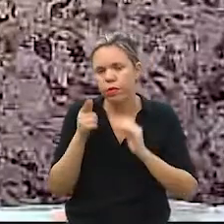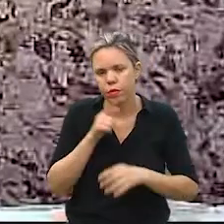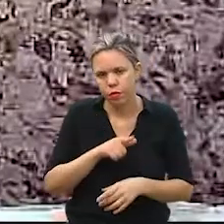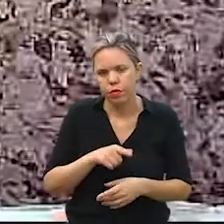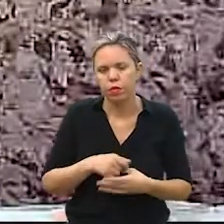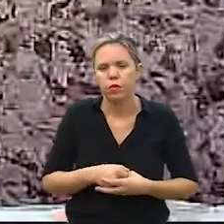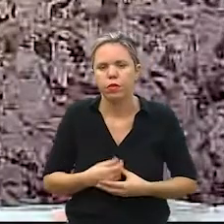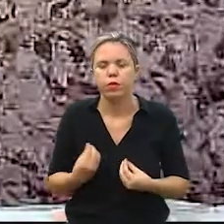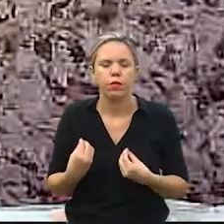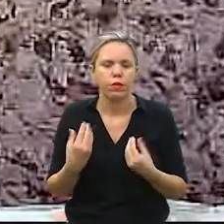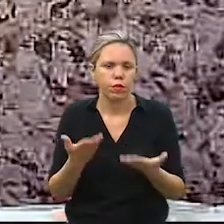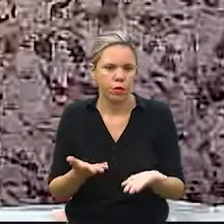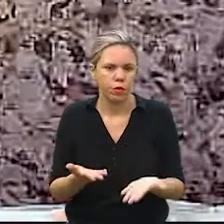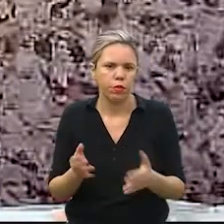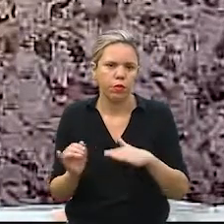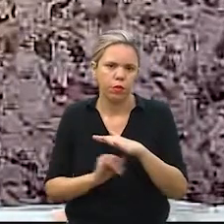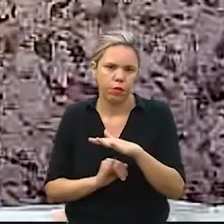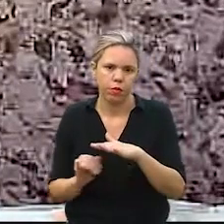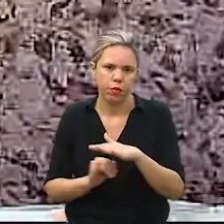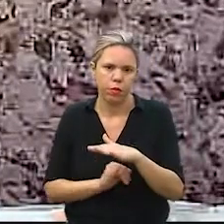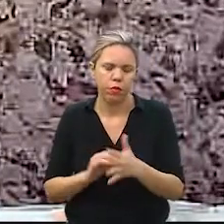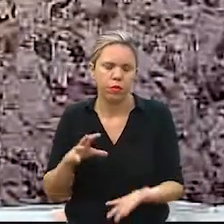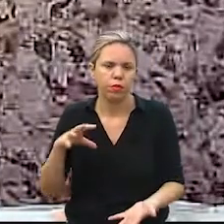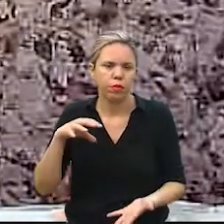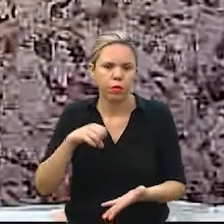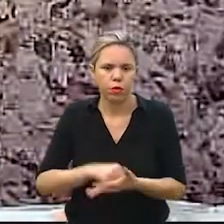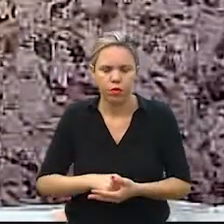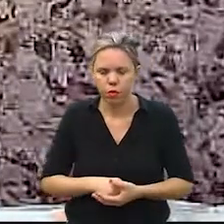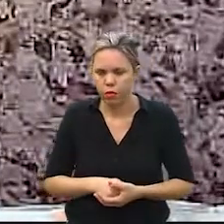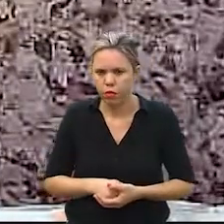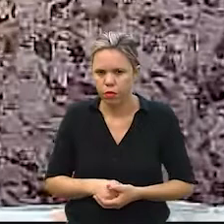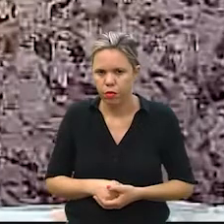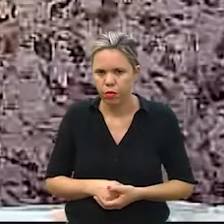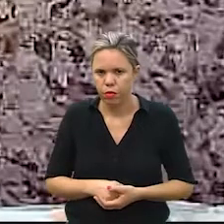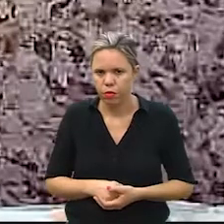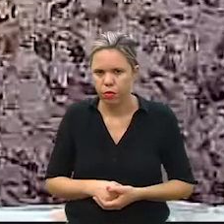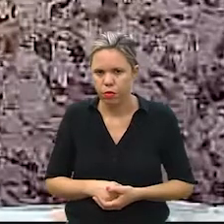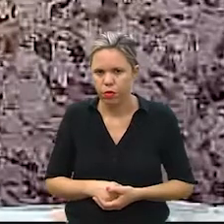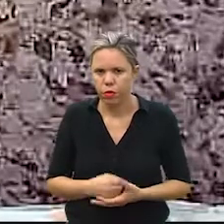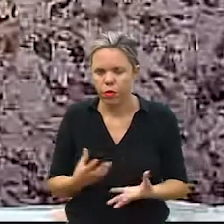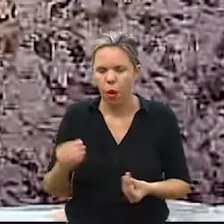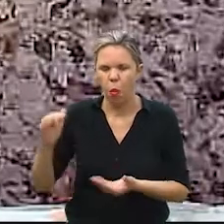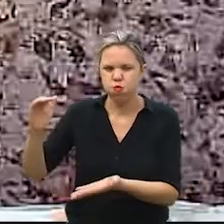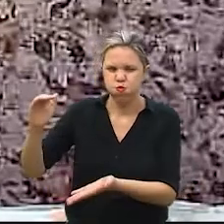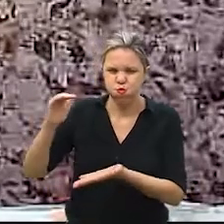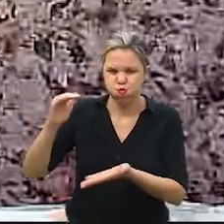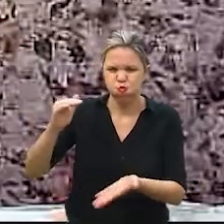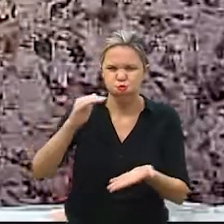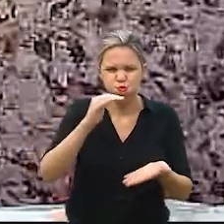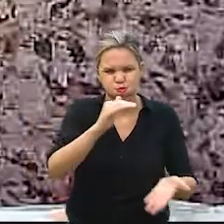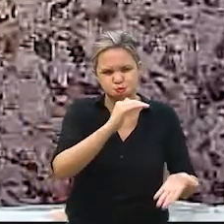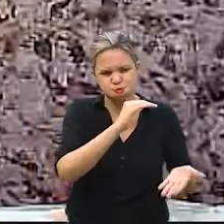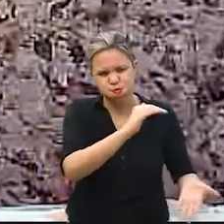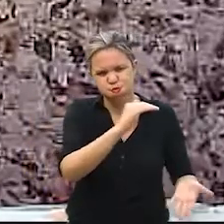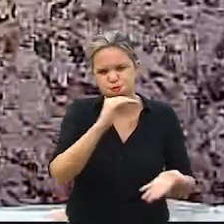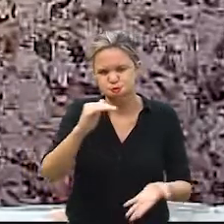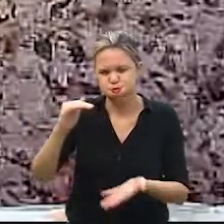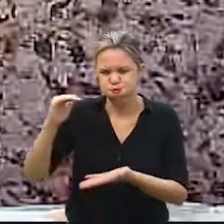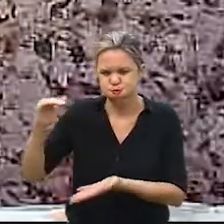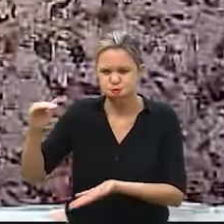conseguido entregar às entidades cadastradas muitas toneladas, né, centenas de